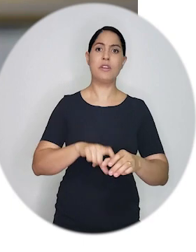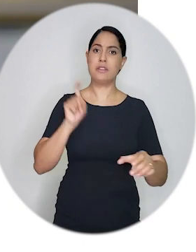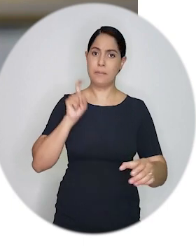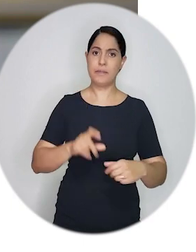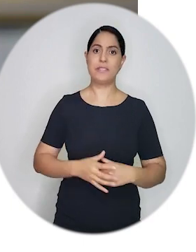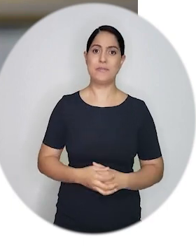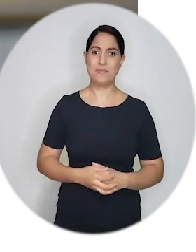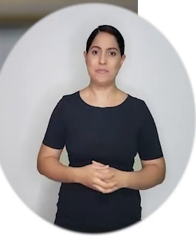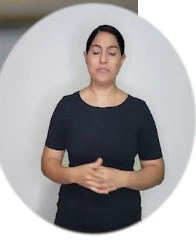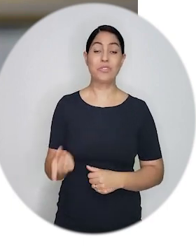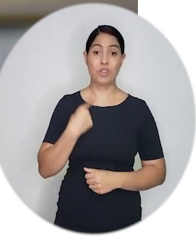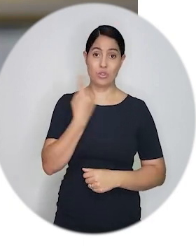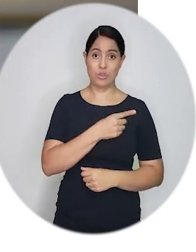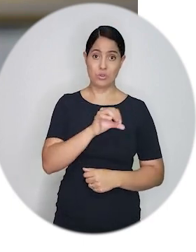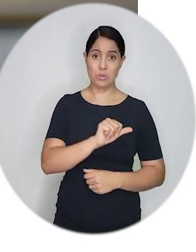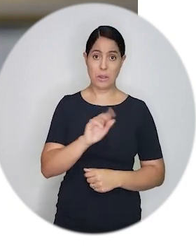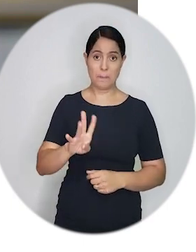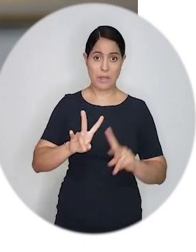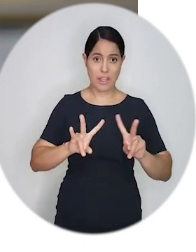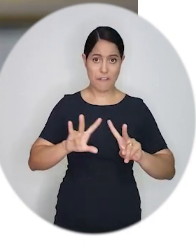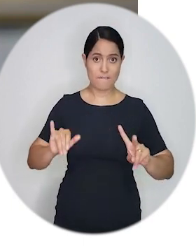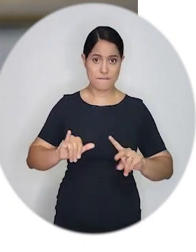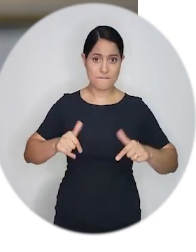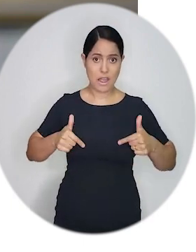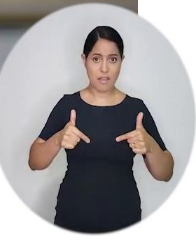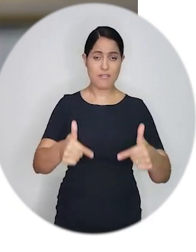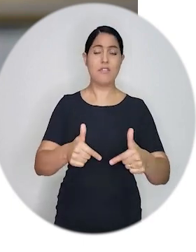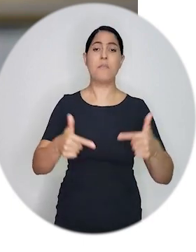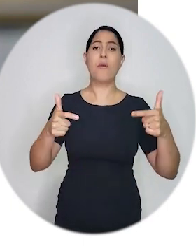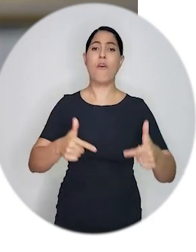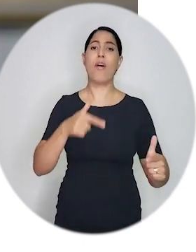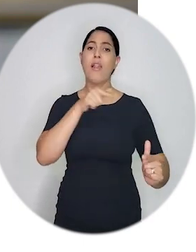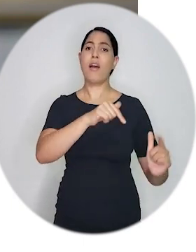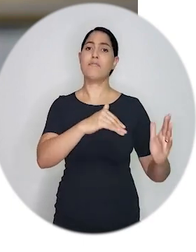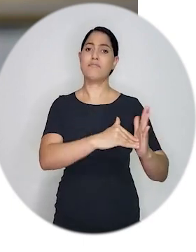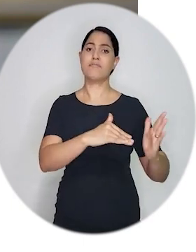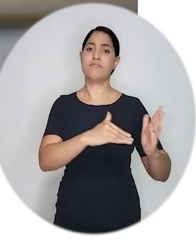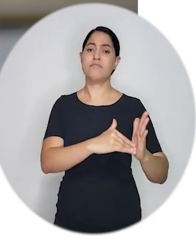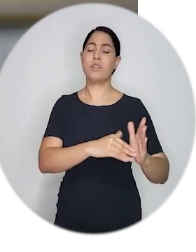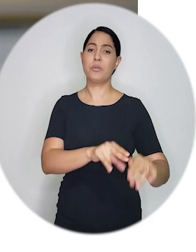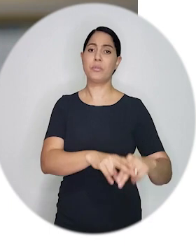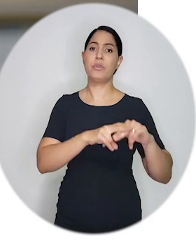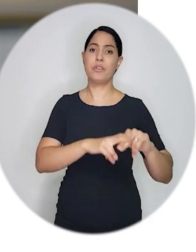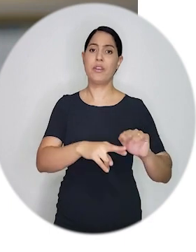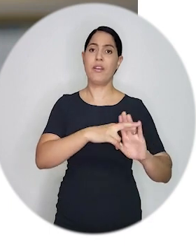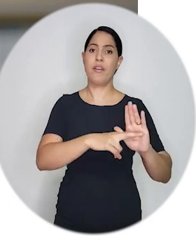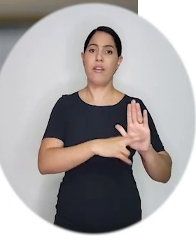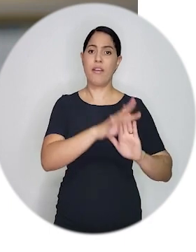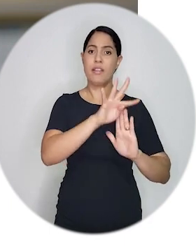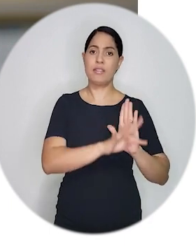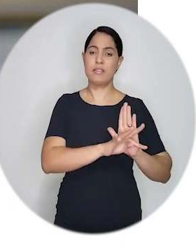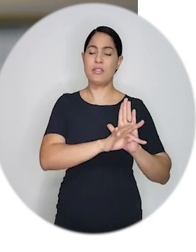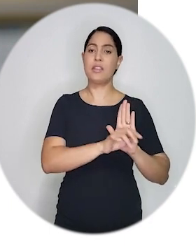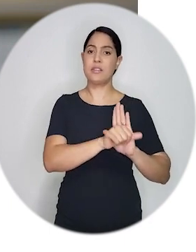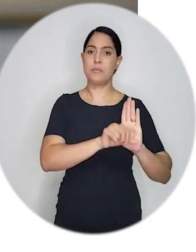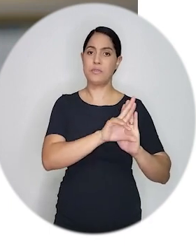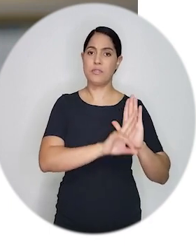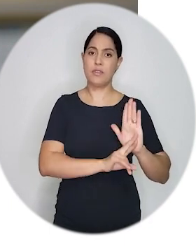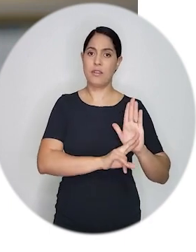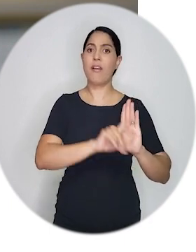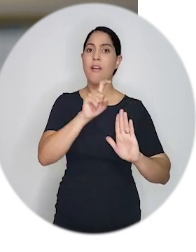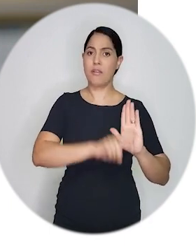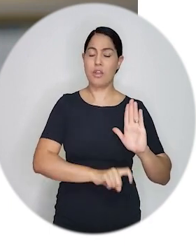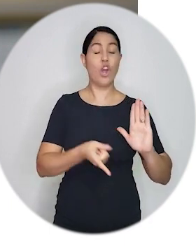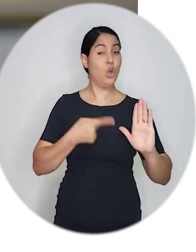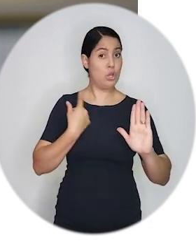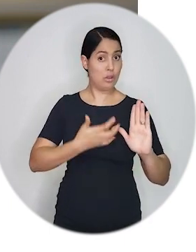e independência. A OAB seguirá em estreita interlocução com o Senado Federal em nome da qualificação do texto da reforma tributária. A